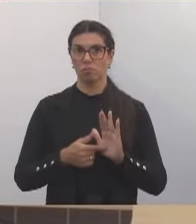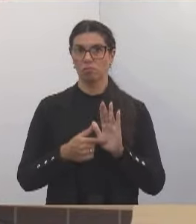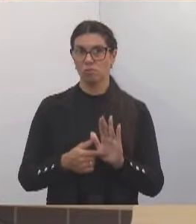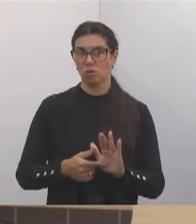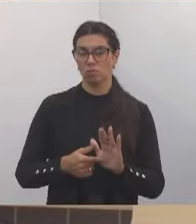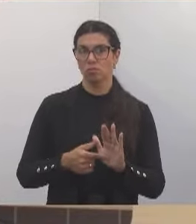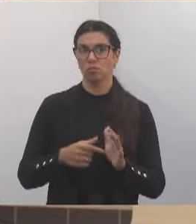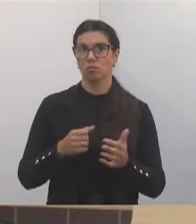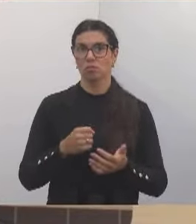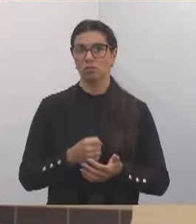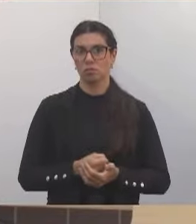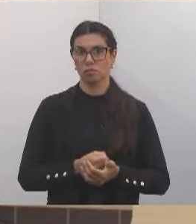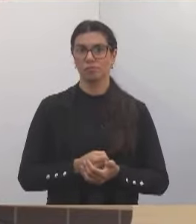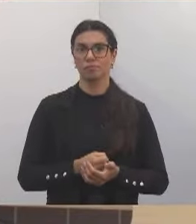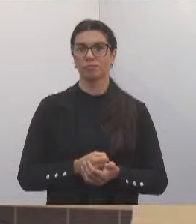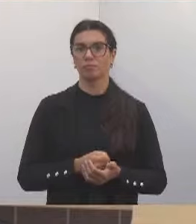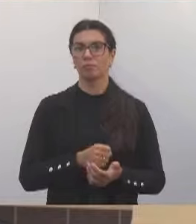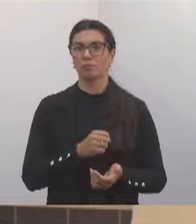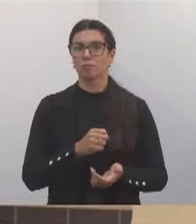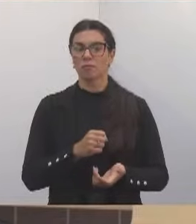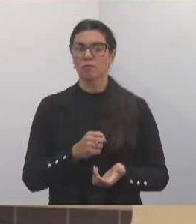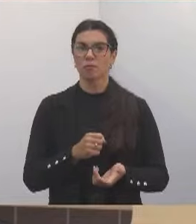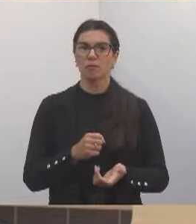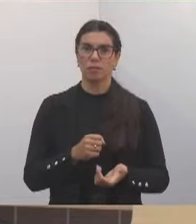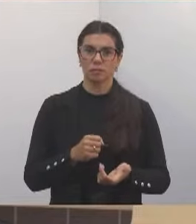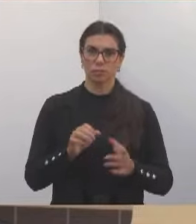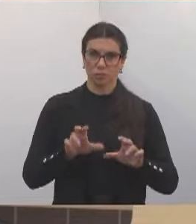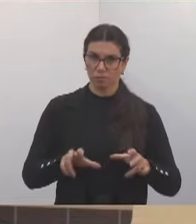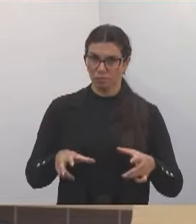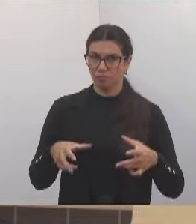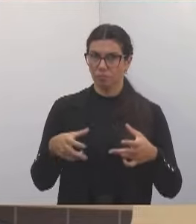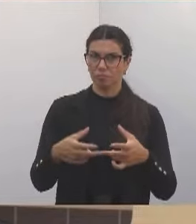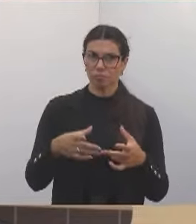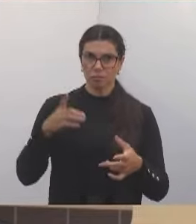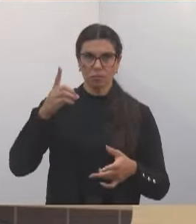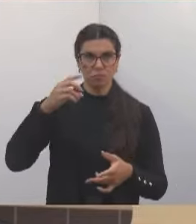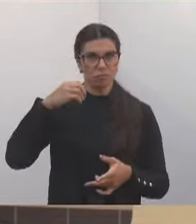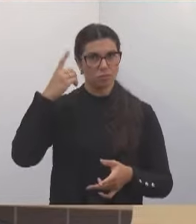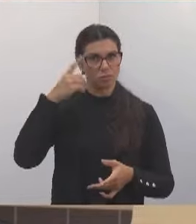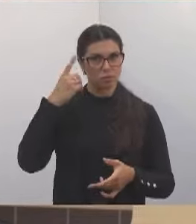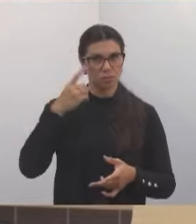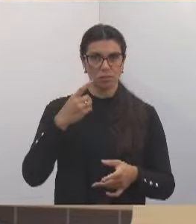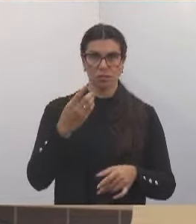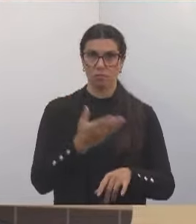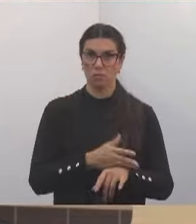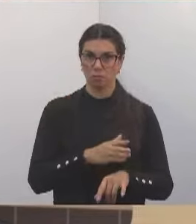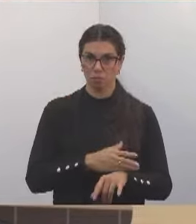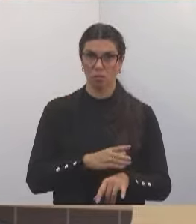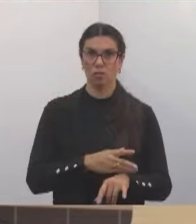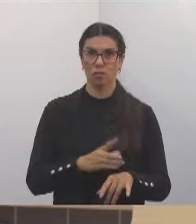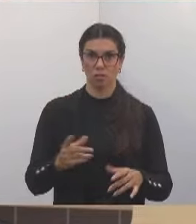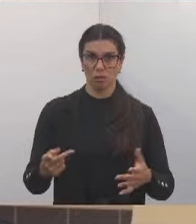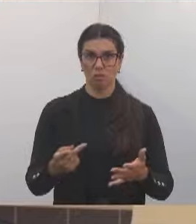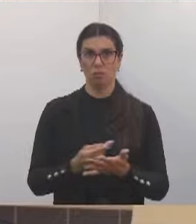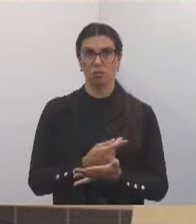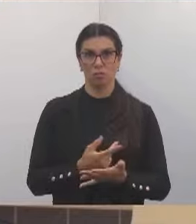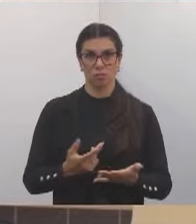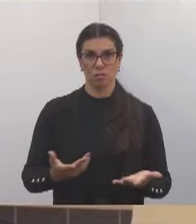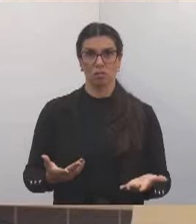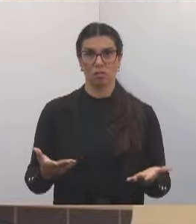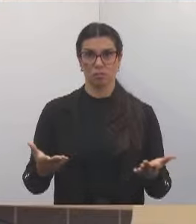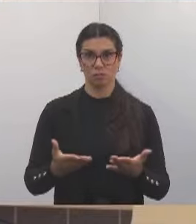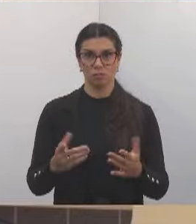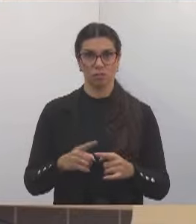Federal, se revela na Câmara dos Deputados, na Assembleia. É uma prática que não há como a gente